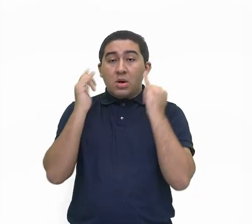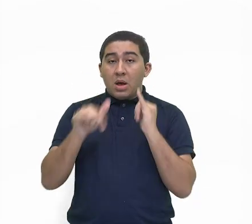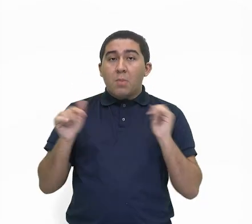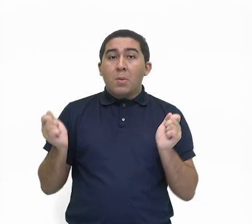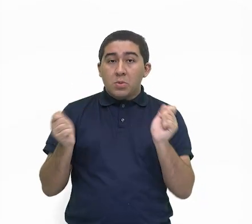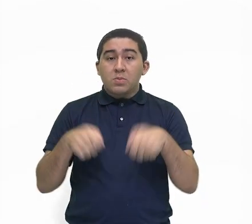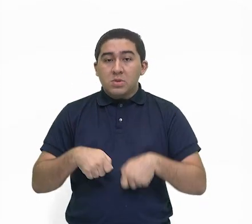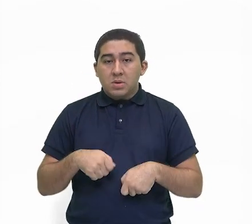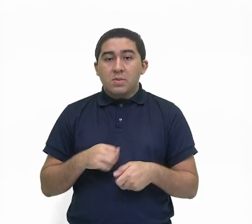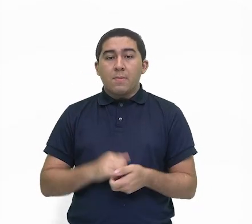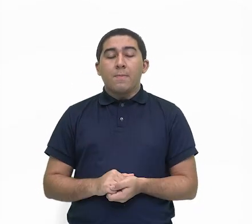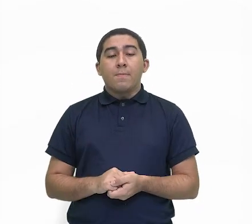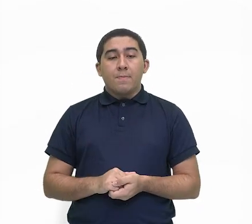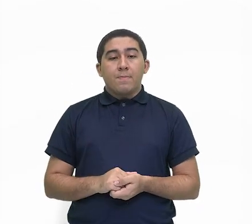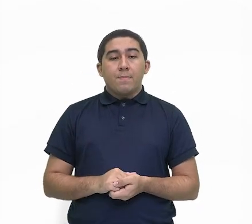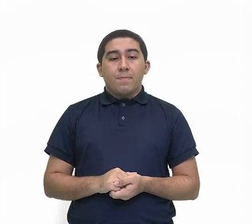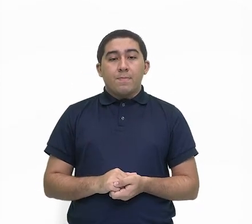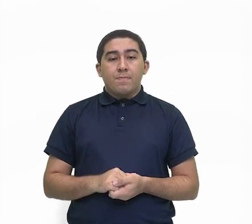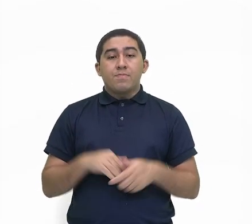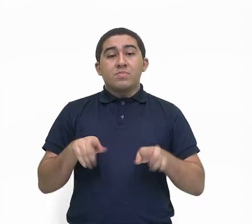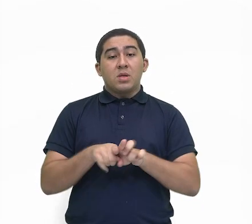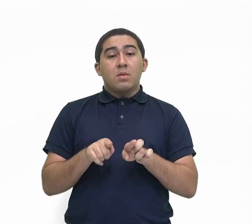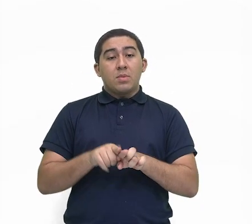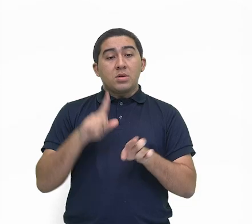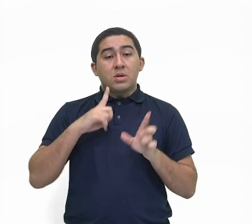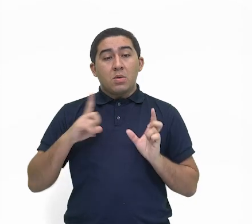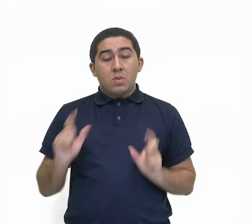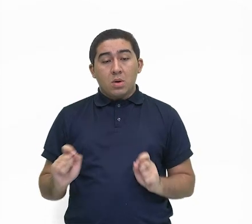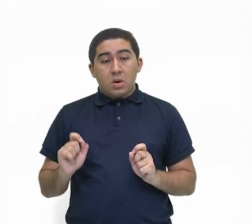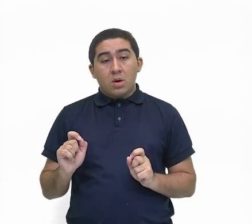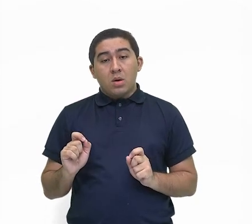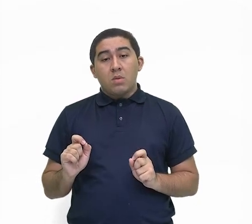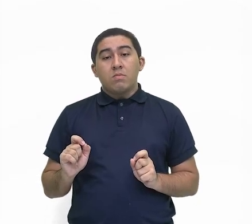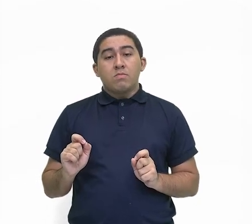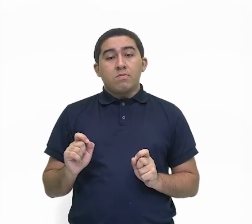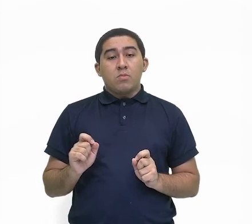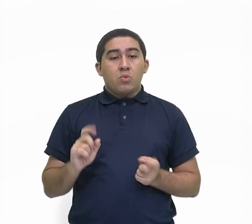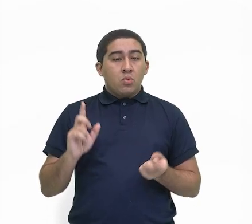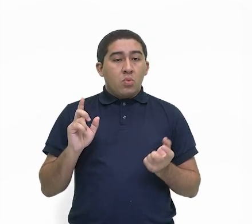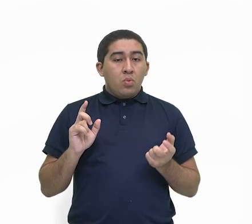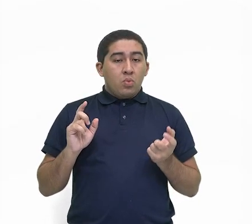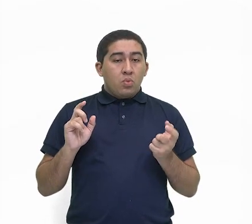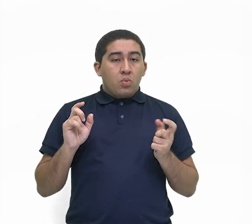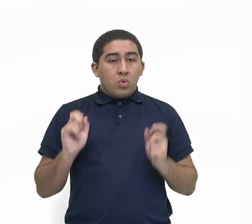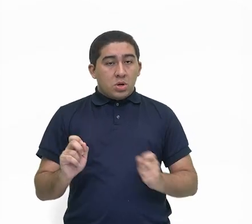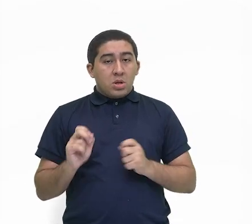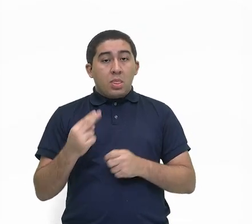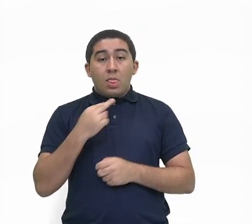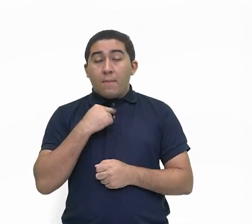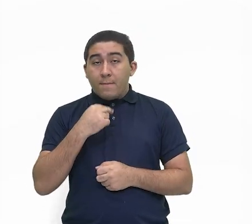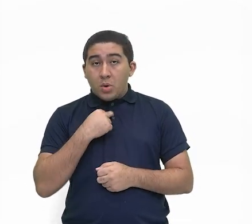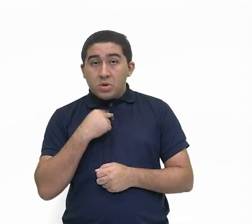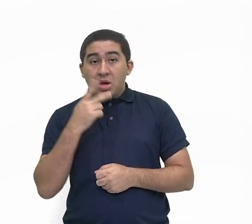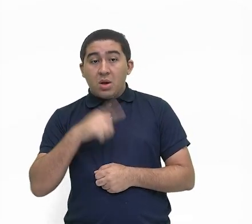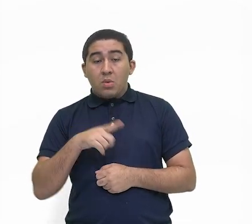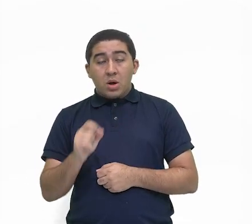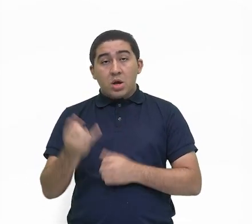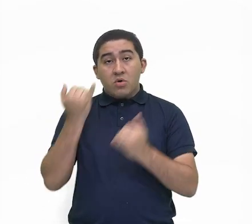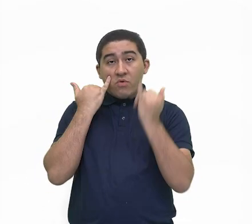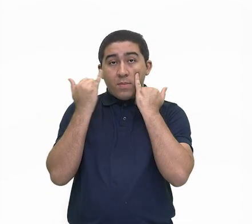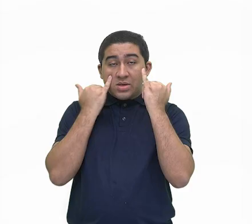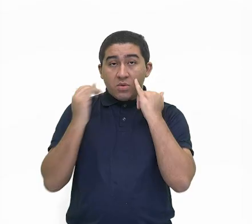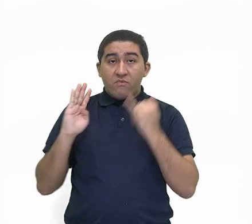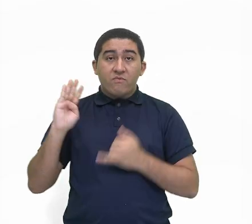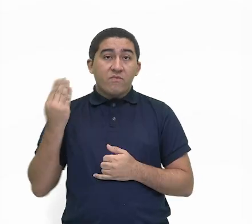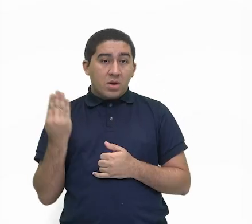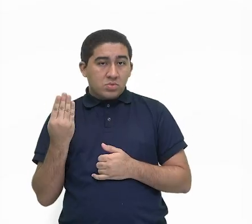forma. E nós temos aqui o que não pode, né? Que é a questão das fake news e